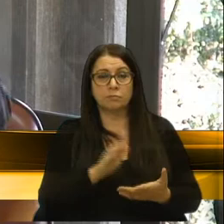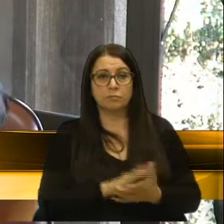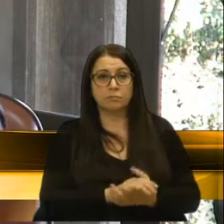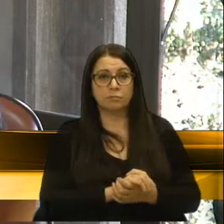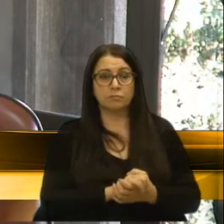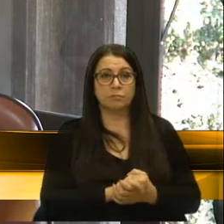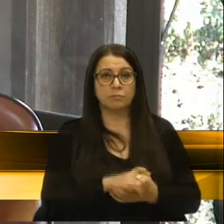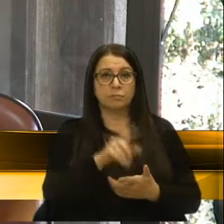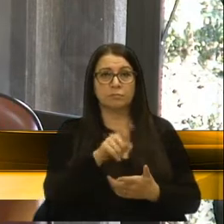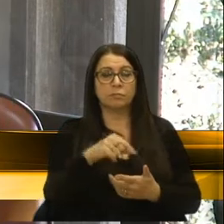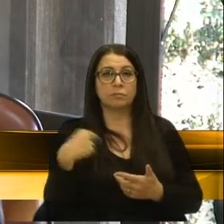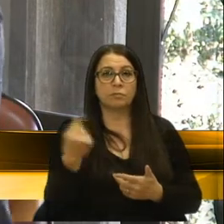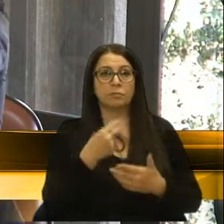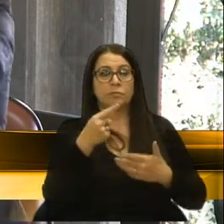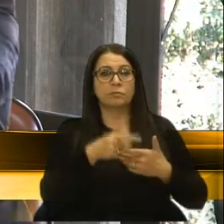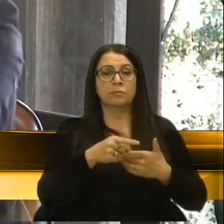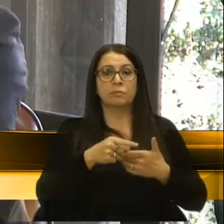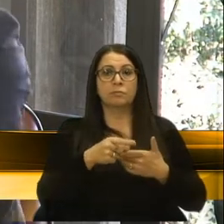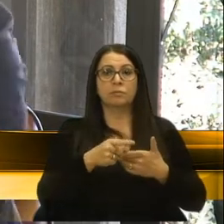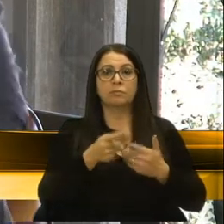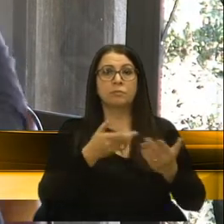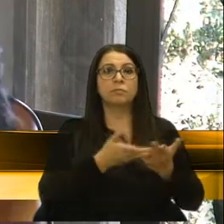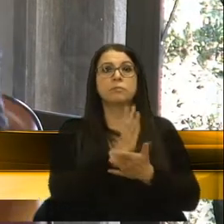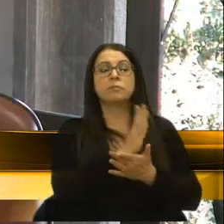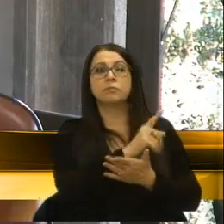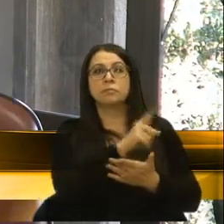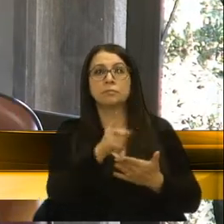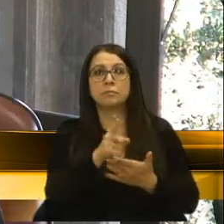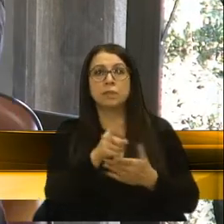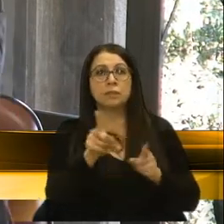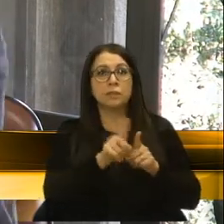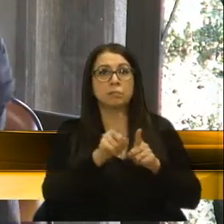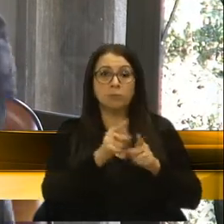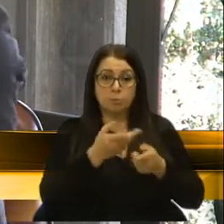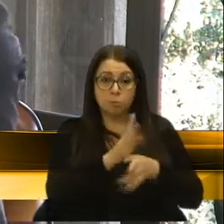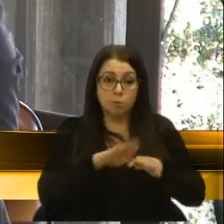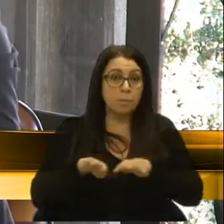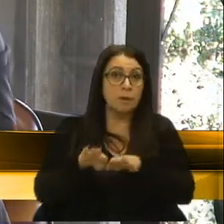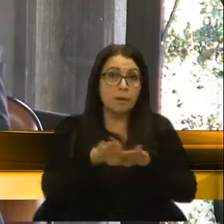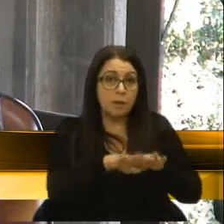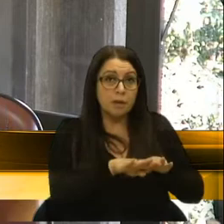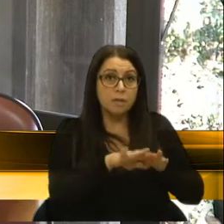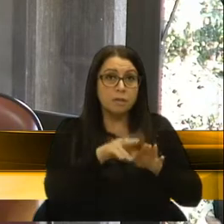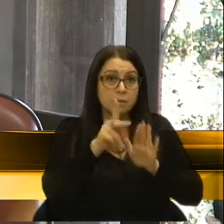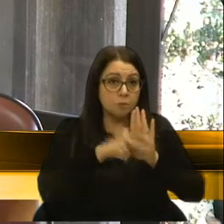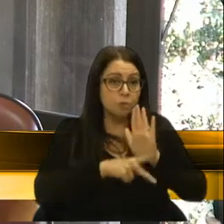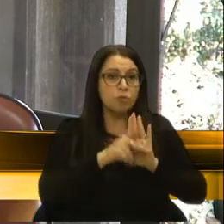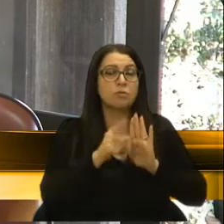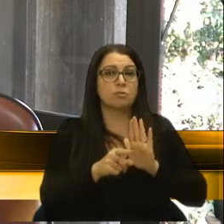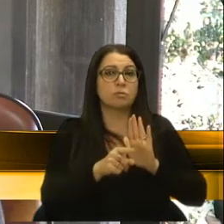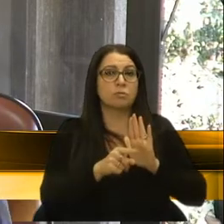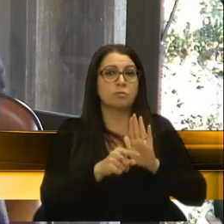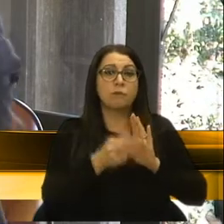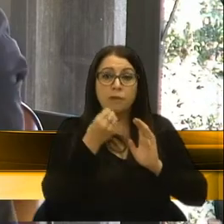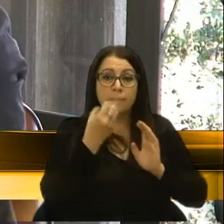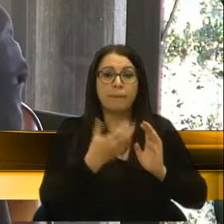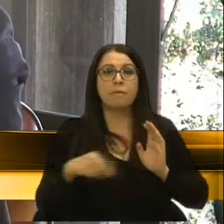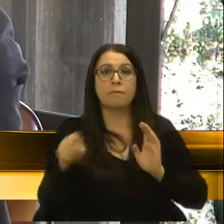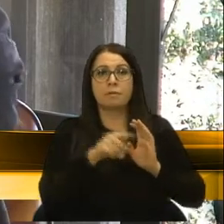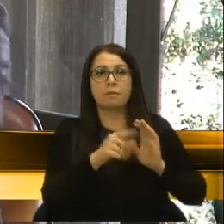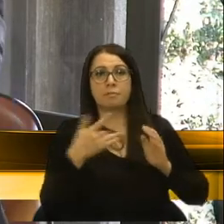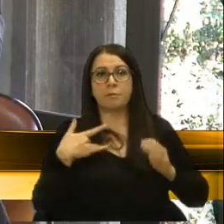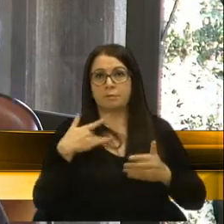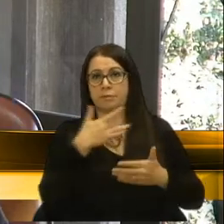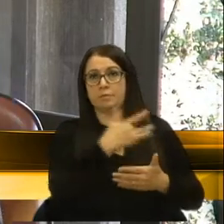pública. Para que nós não vamos aprovar, né, inclusive por unanimidade, esse projeto que faz tão bem para a